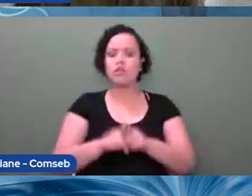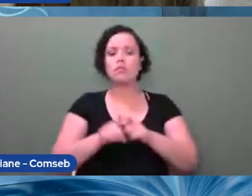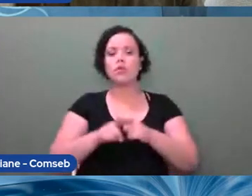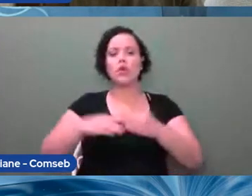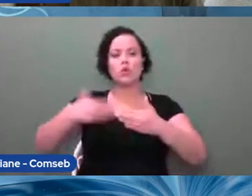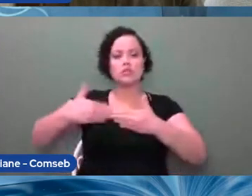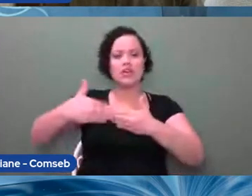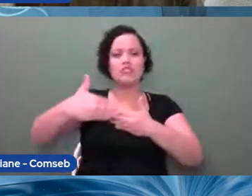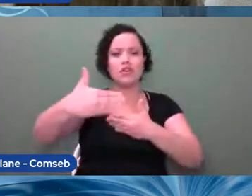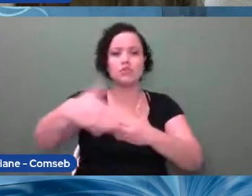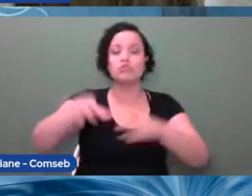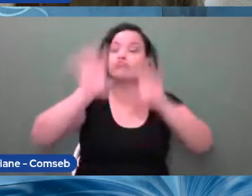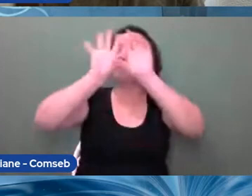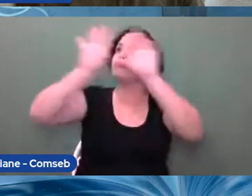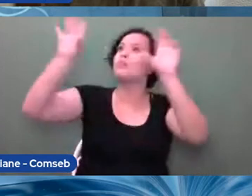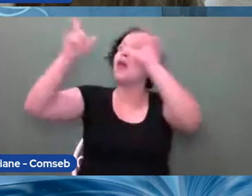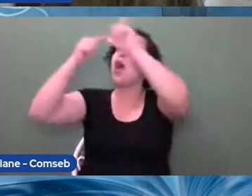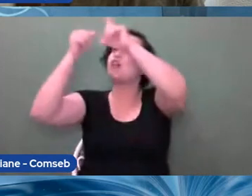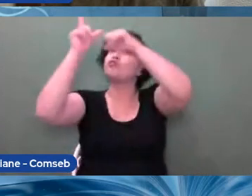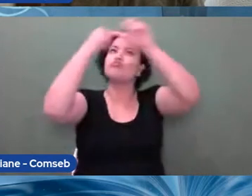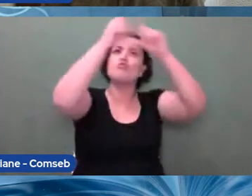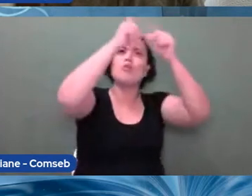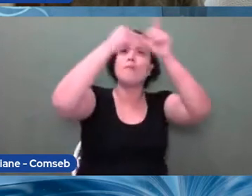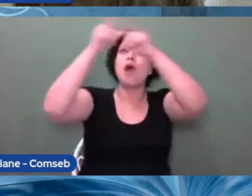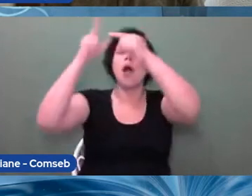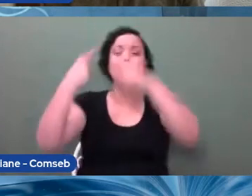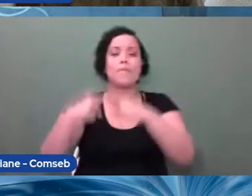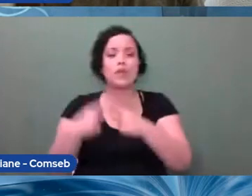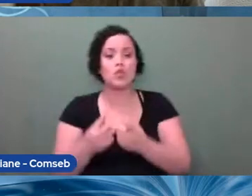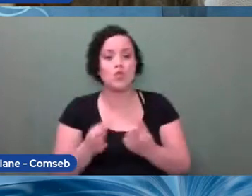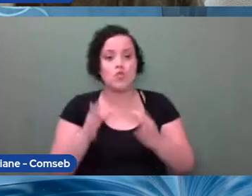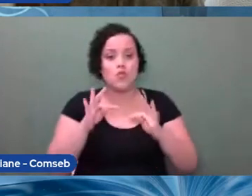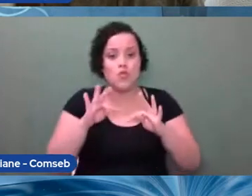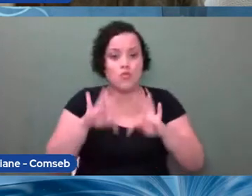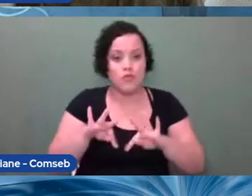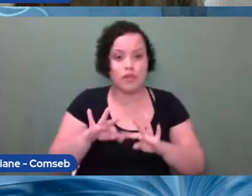da astronomia. Até o final da década de 90,